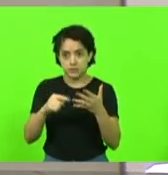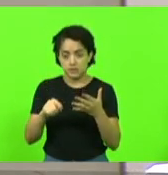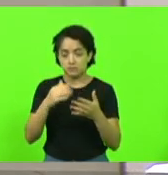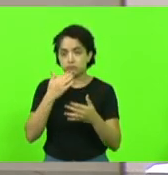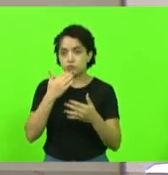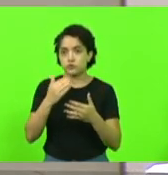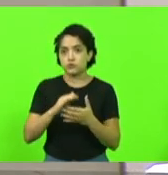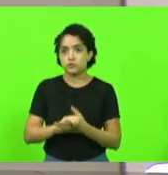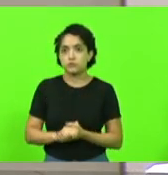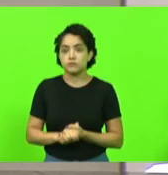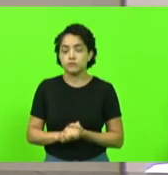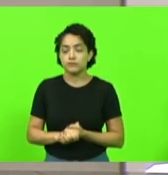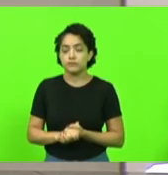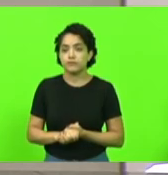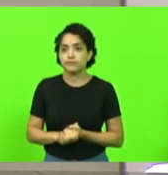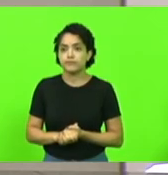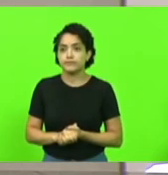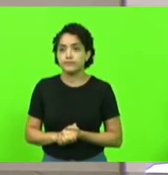Campagnolo e outros.